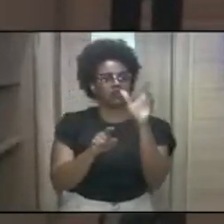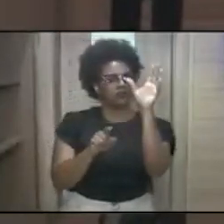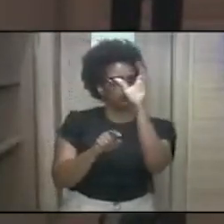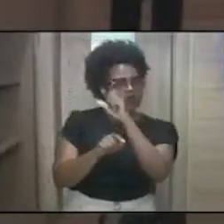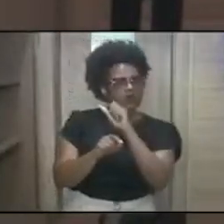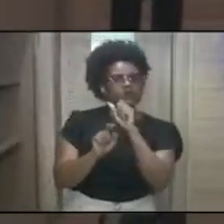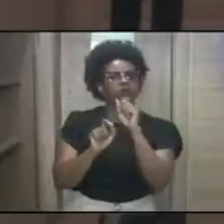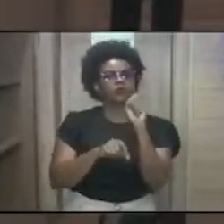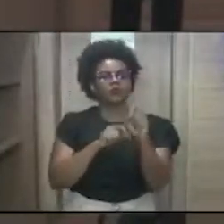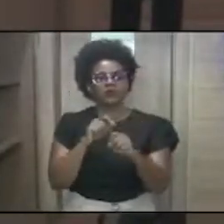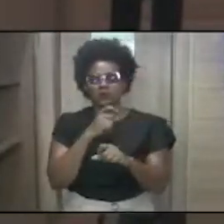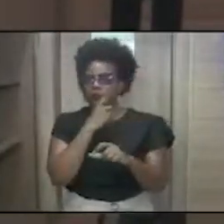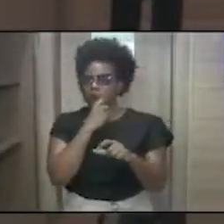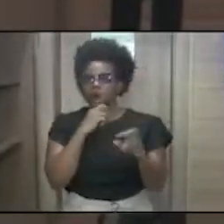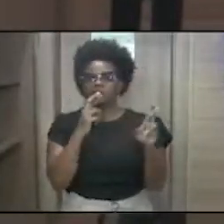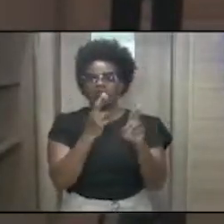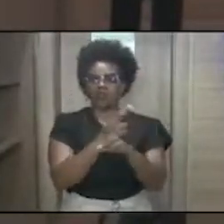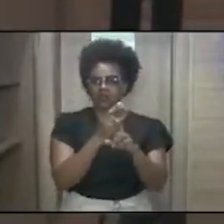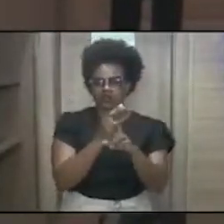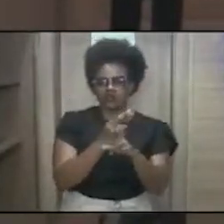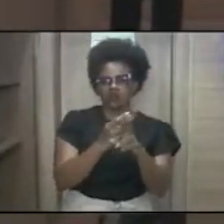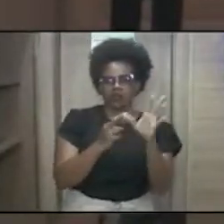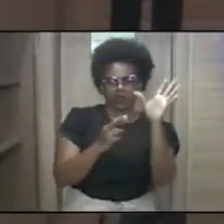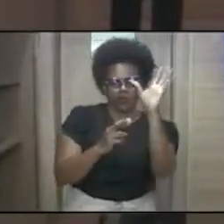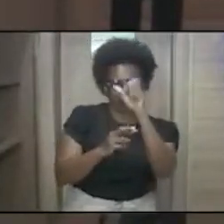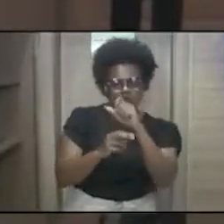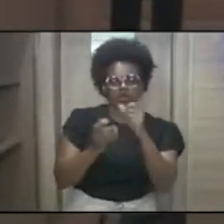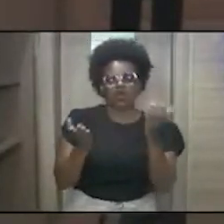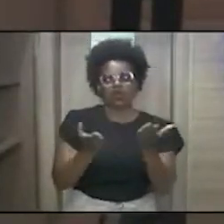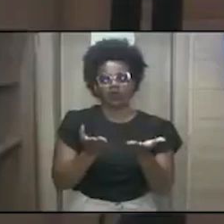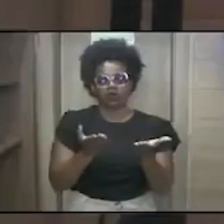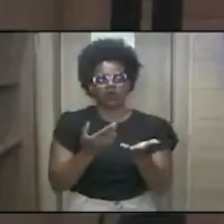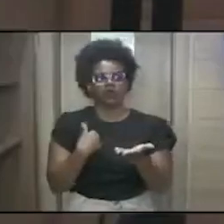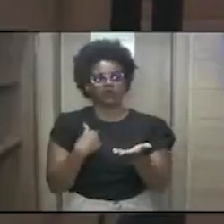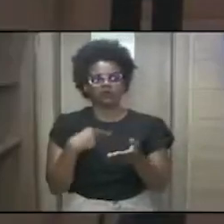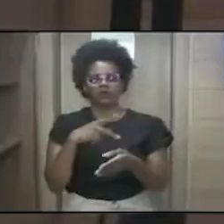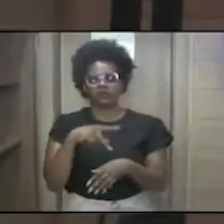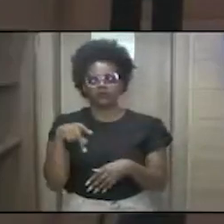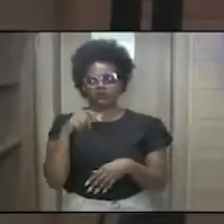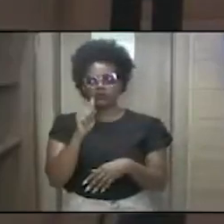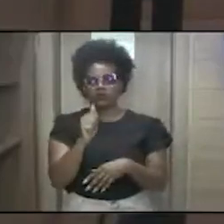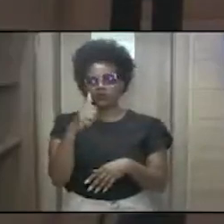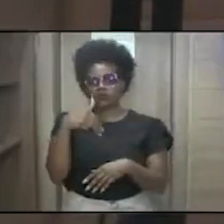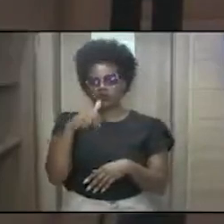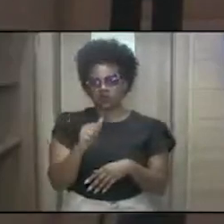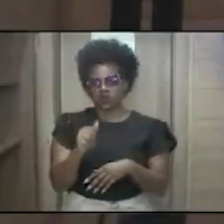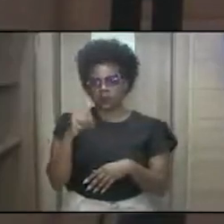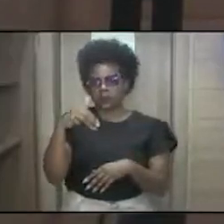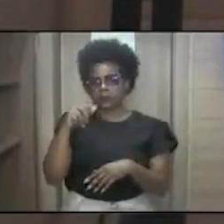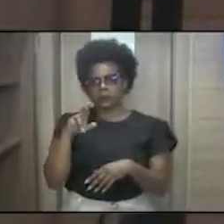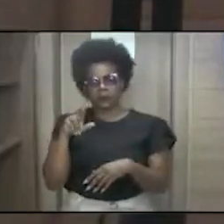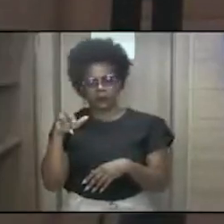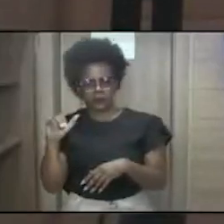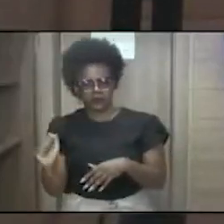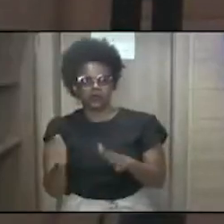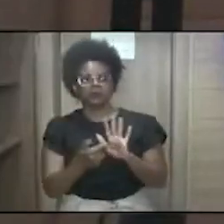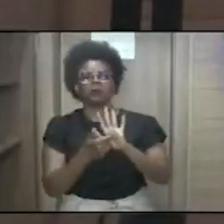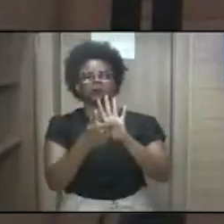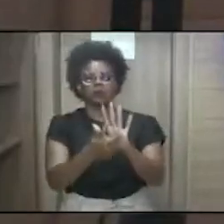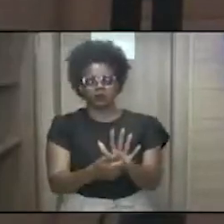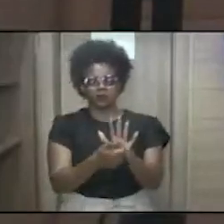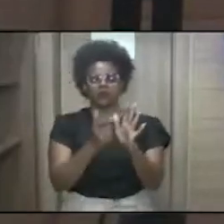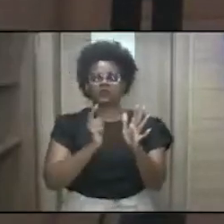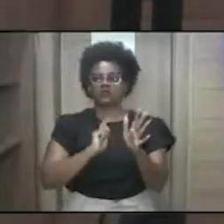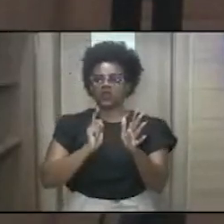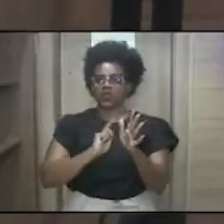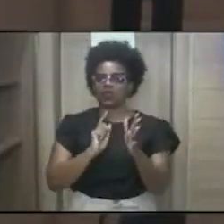em serviço da relação mestre-aprendiz. Então, eu vou passar a palavra agora para a professora Ana Maria Freire, para que ela nos mostre em